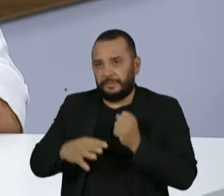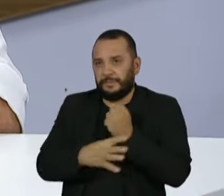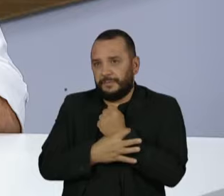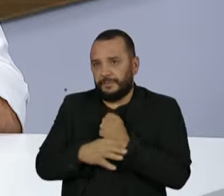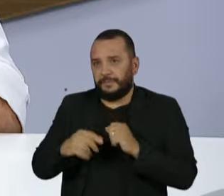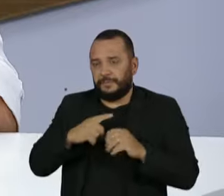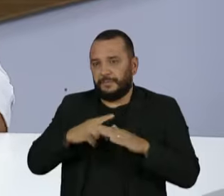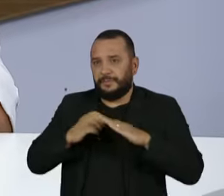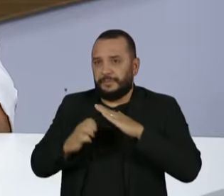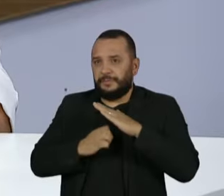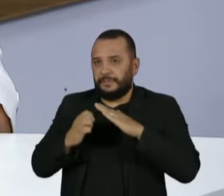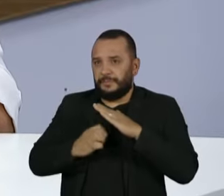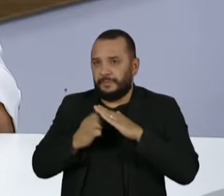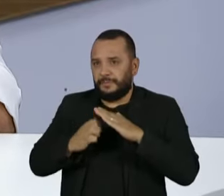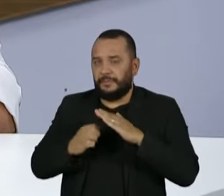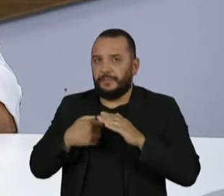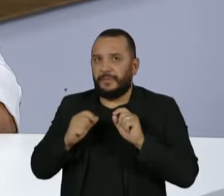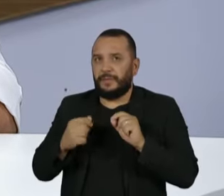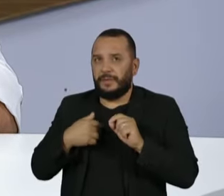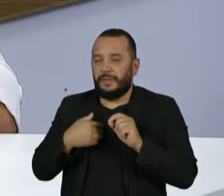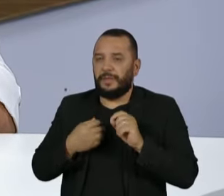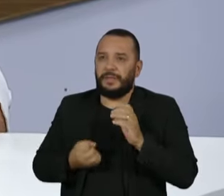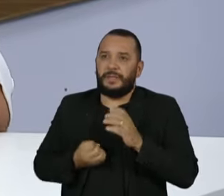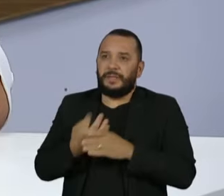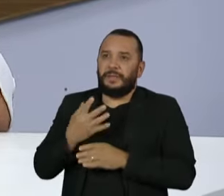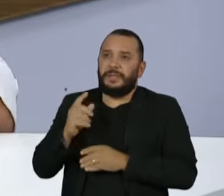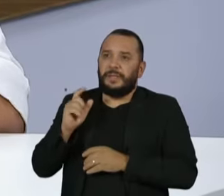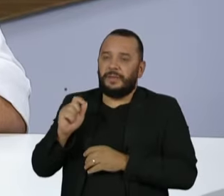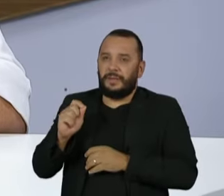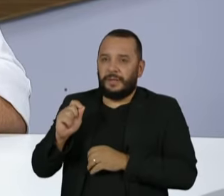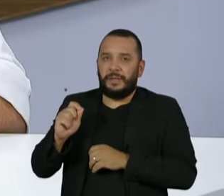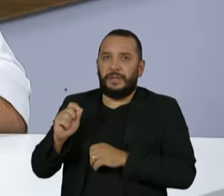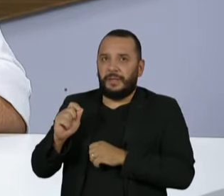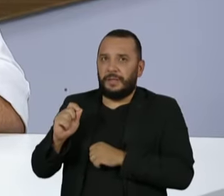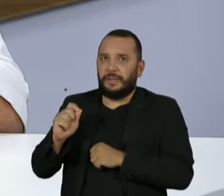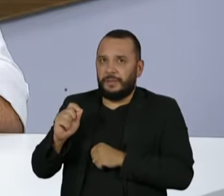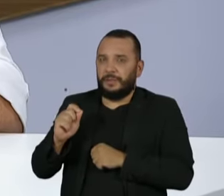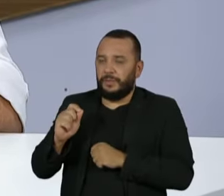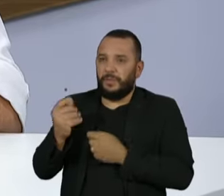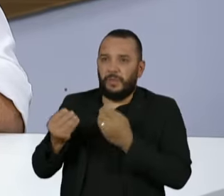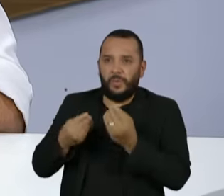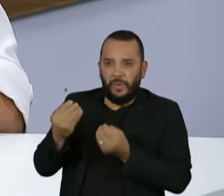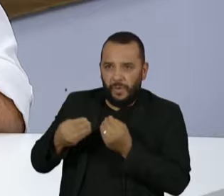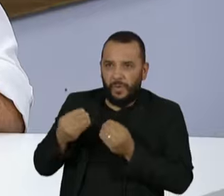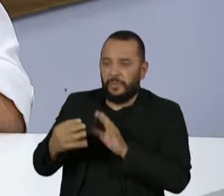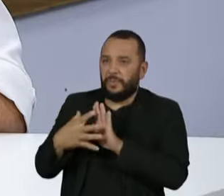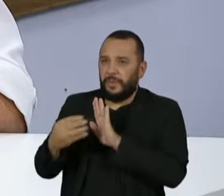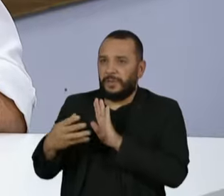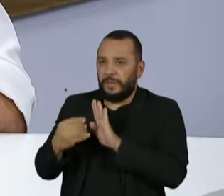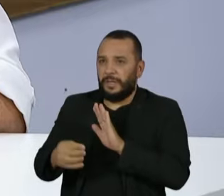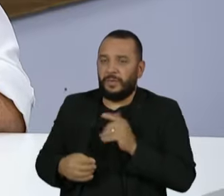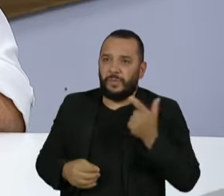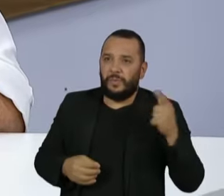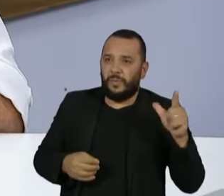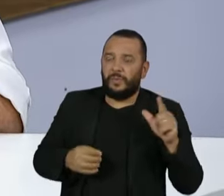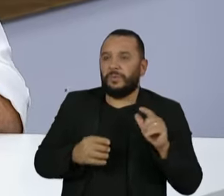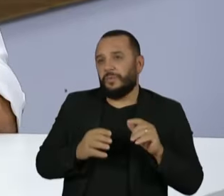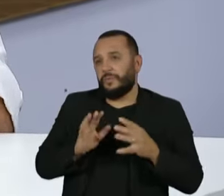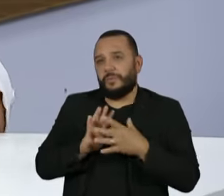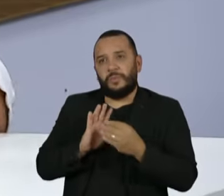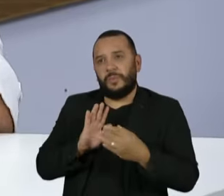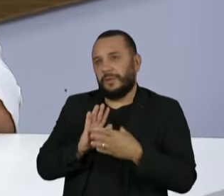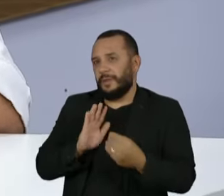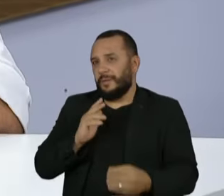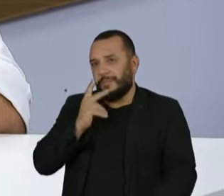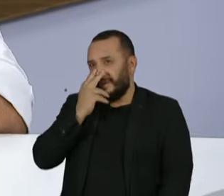empresas por aí que fazem uma edição para para aquele Modelo E aí fica um outro modelo quase como Supremo